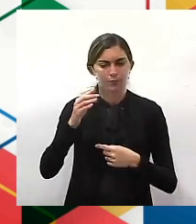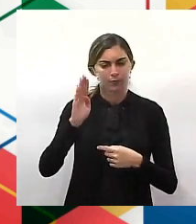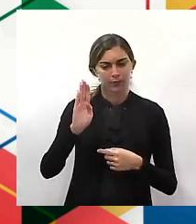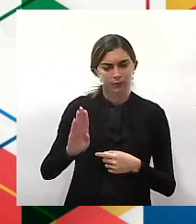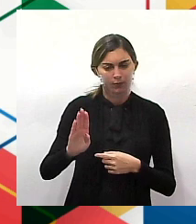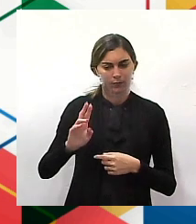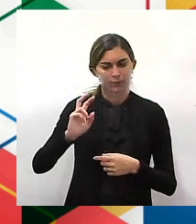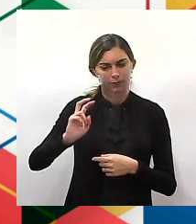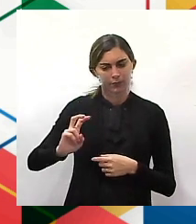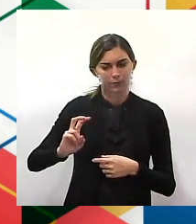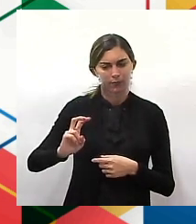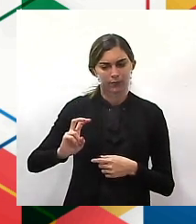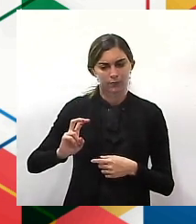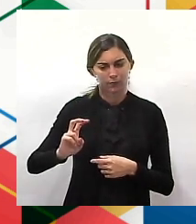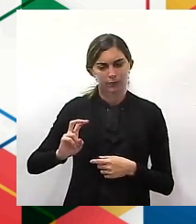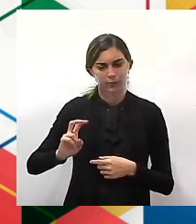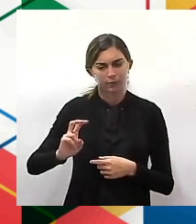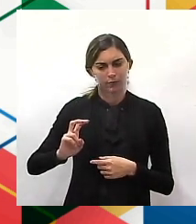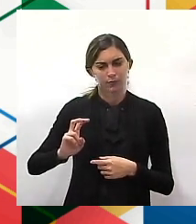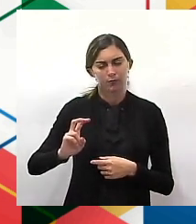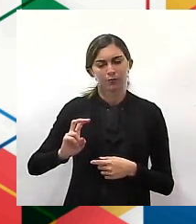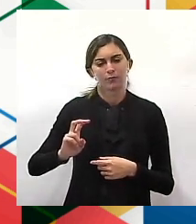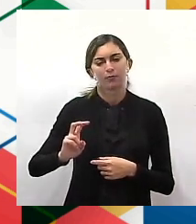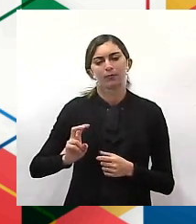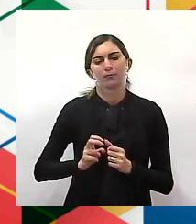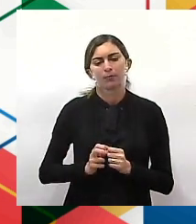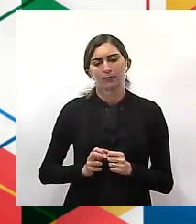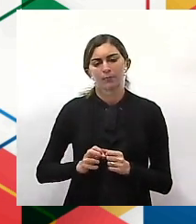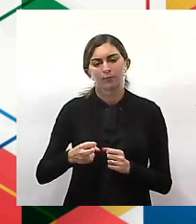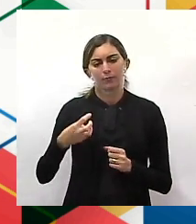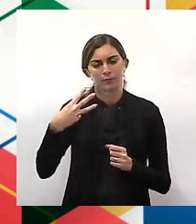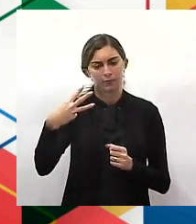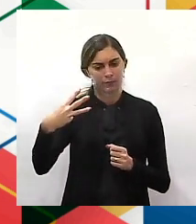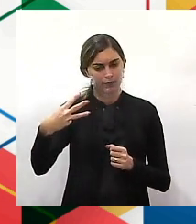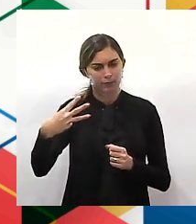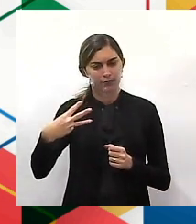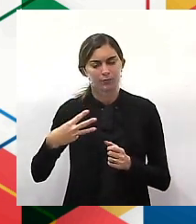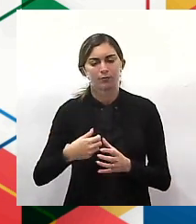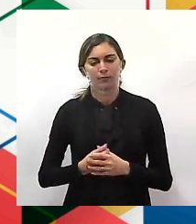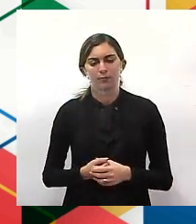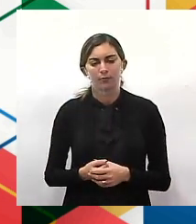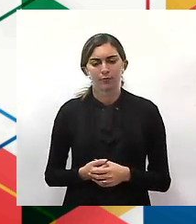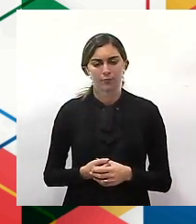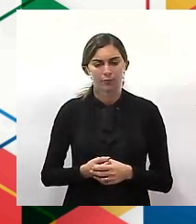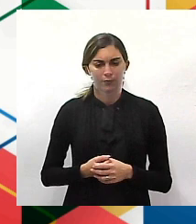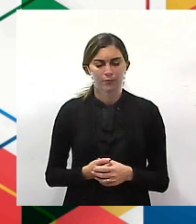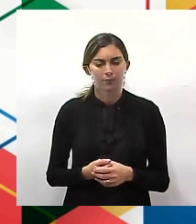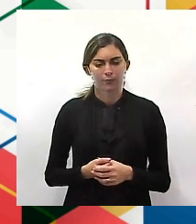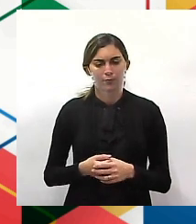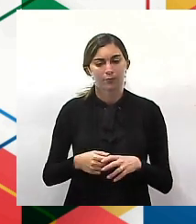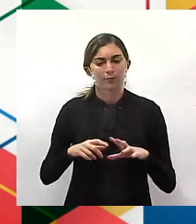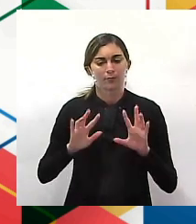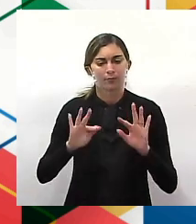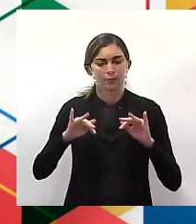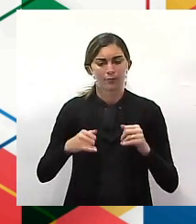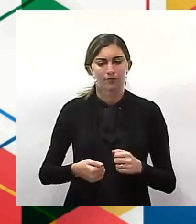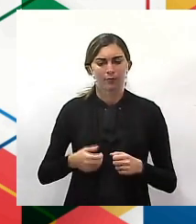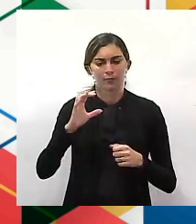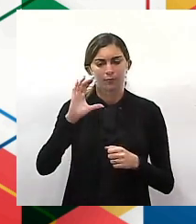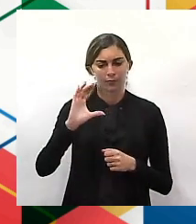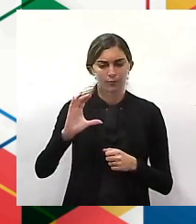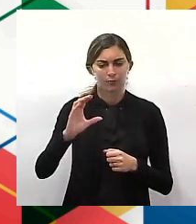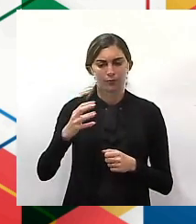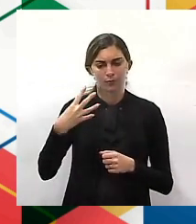B é 5 e 3. Então 5 e 3. E ligou aí o ponto B. E por fim o ponto C,